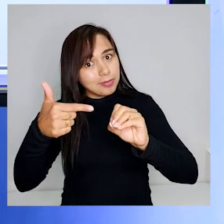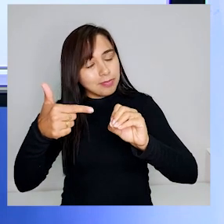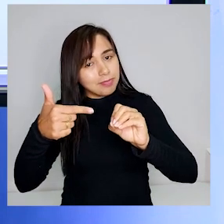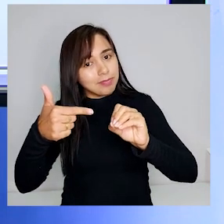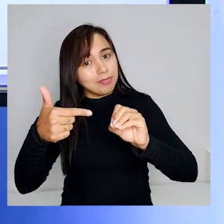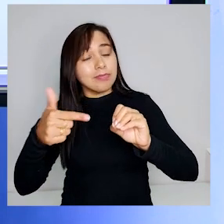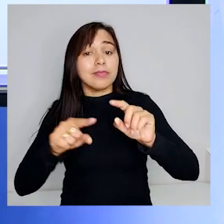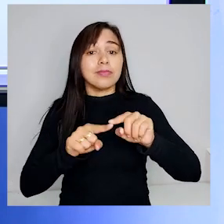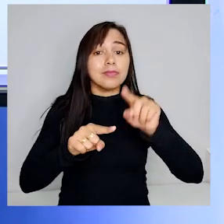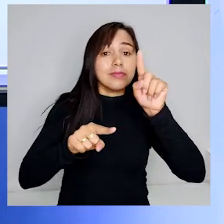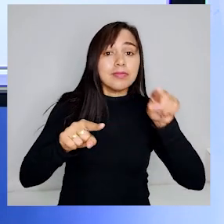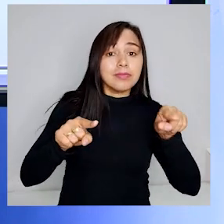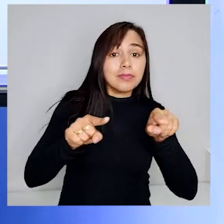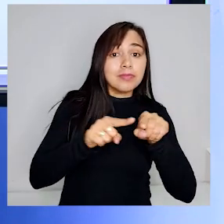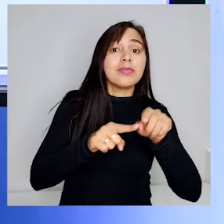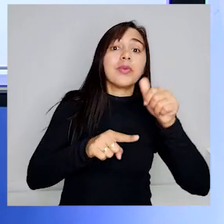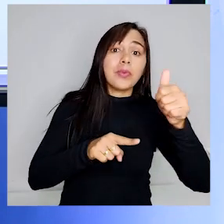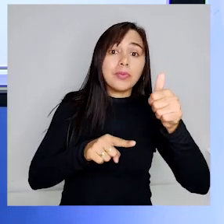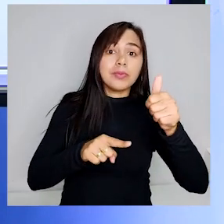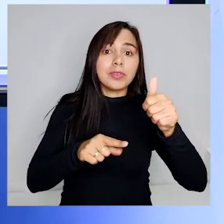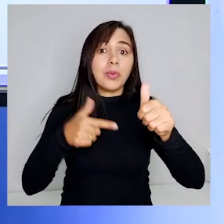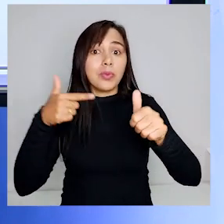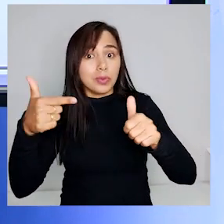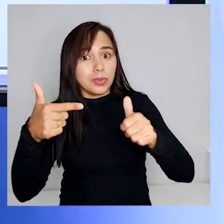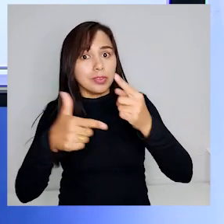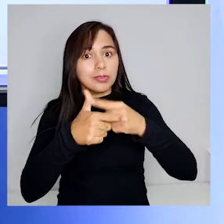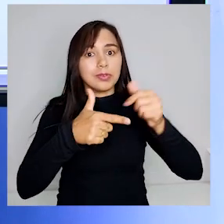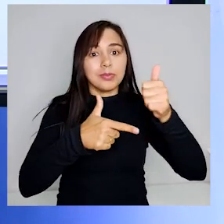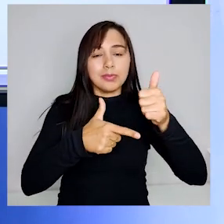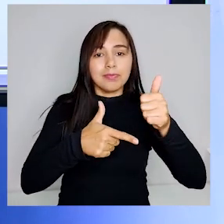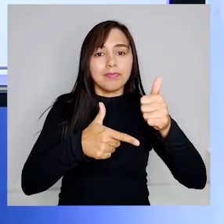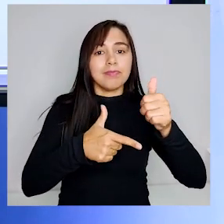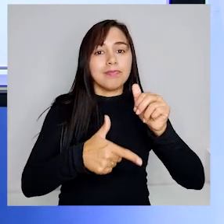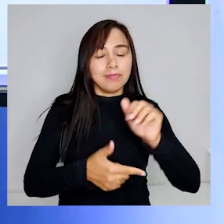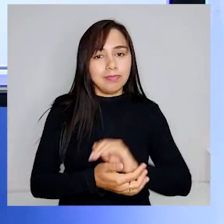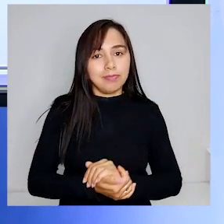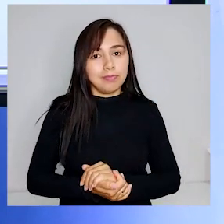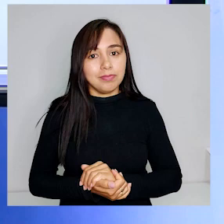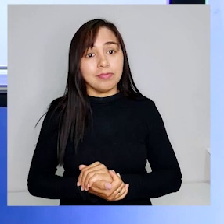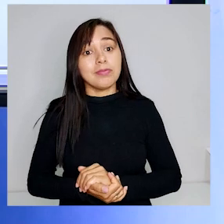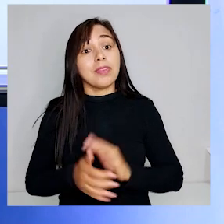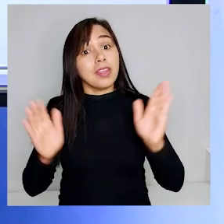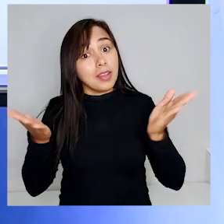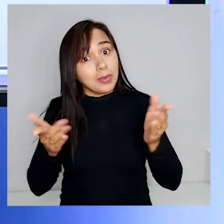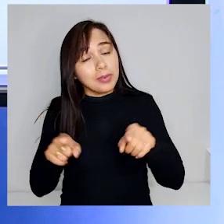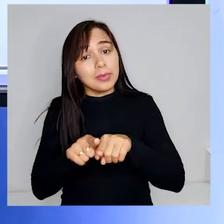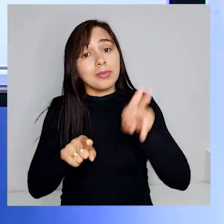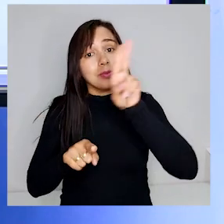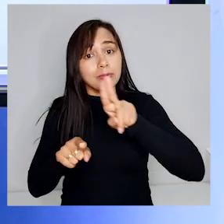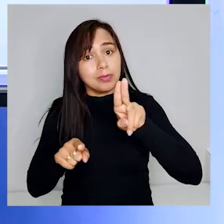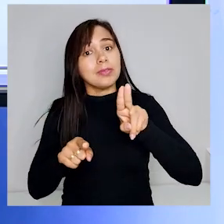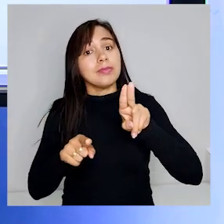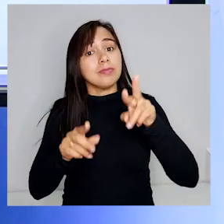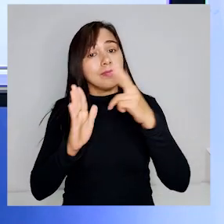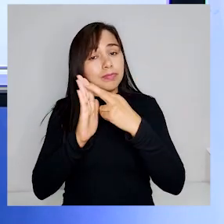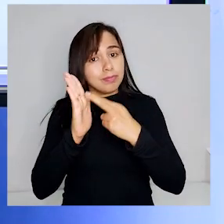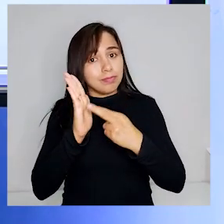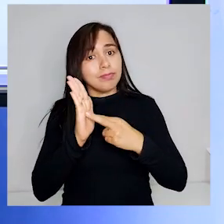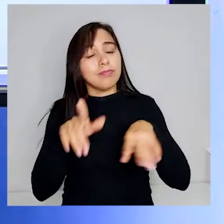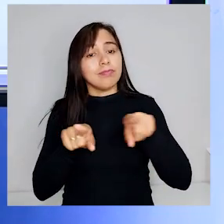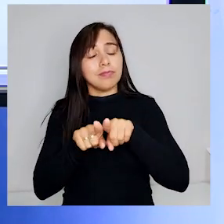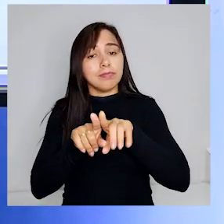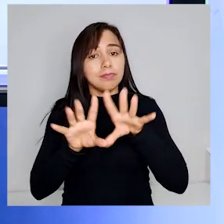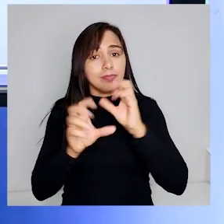né? Já que a gente pegou o maior aqui. Então, a mesma ideia a gente quer usar aqui. Os triângulos foram divididos em